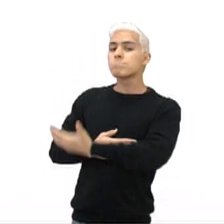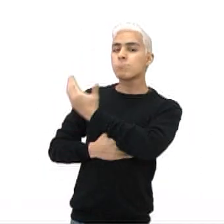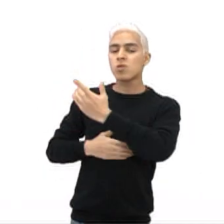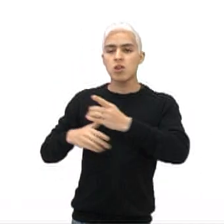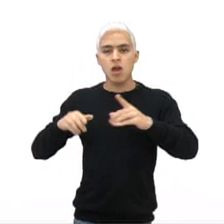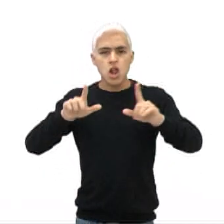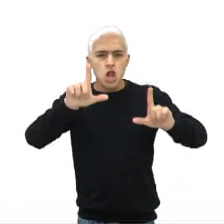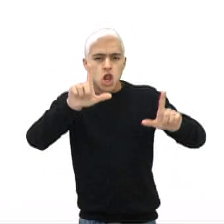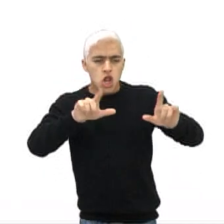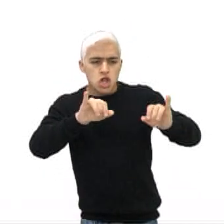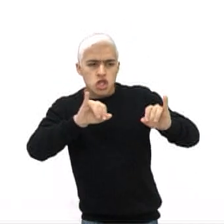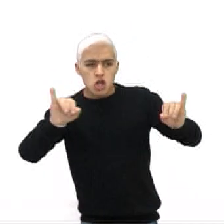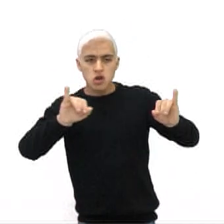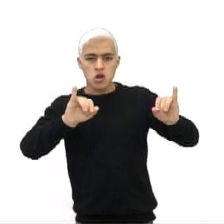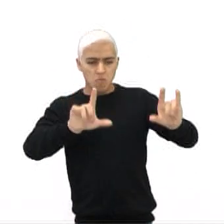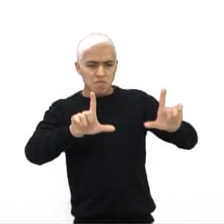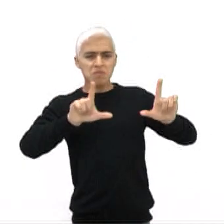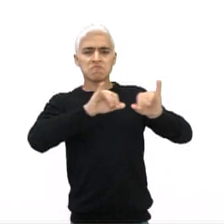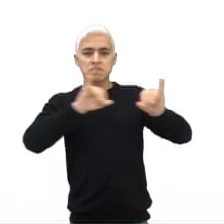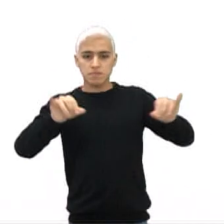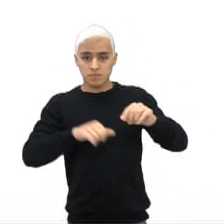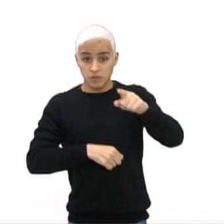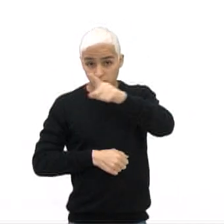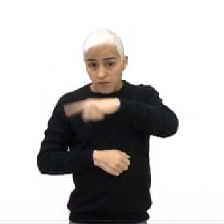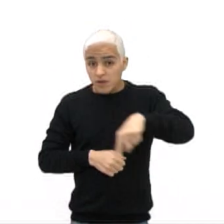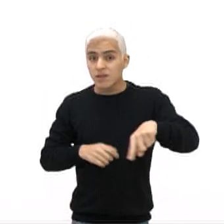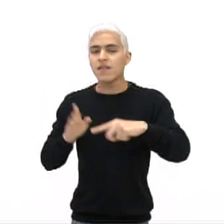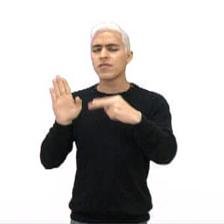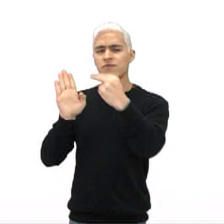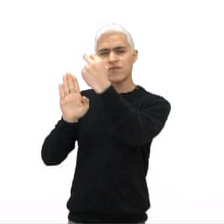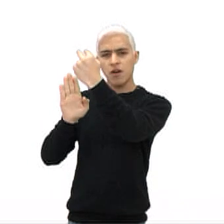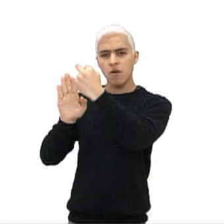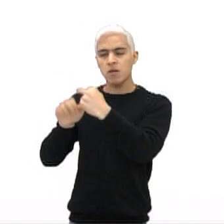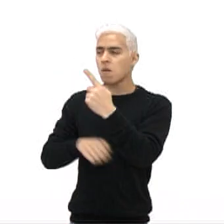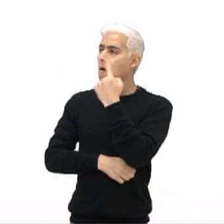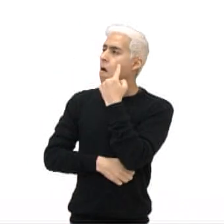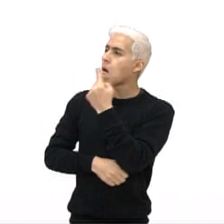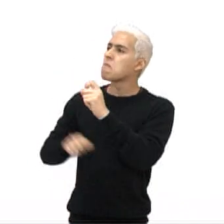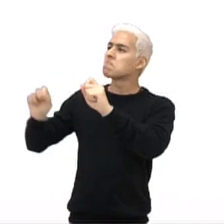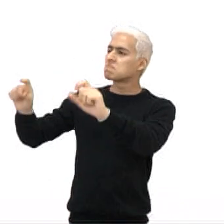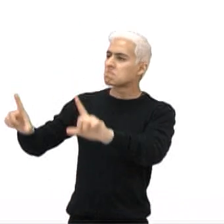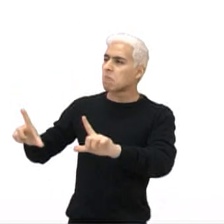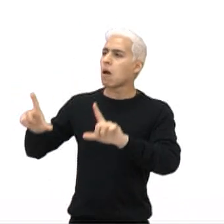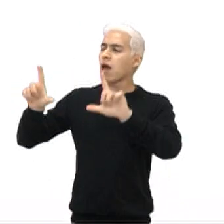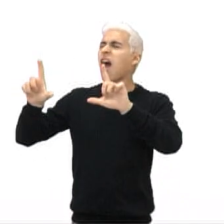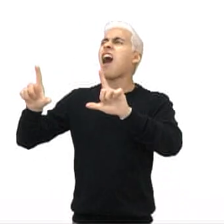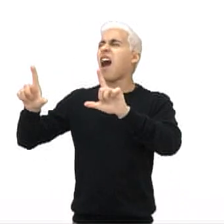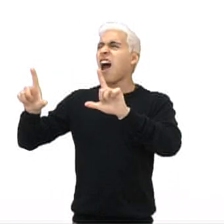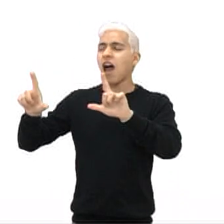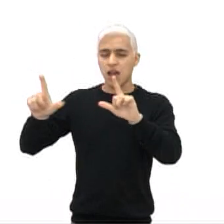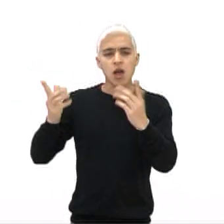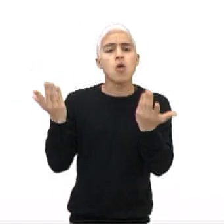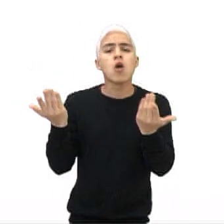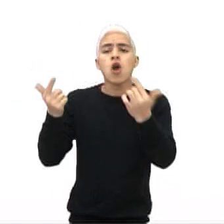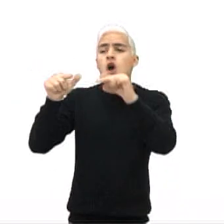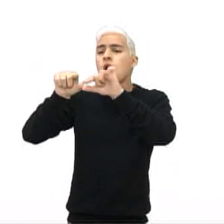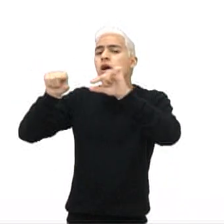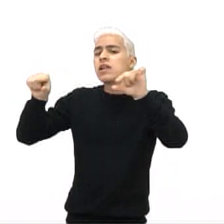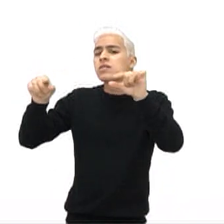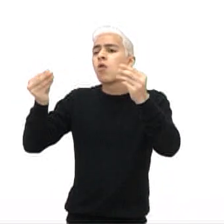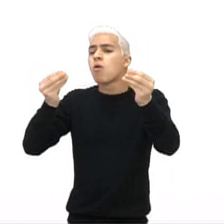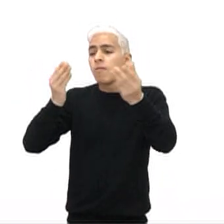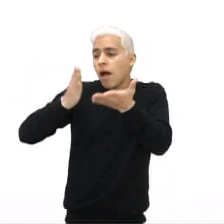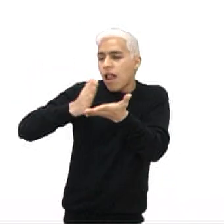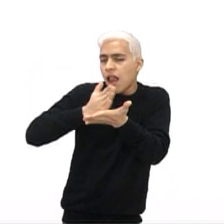anúncio publicitário. Vocês vão fazer a leitura do anúncio e classificar a oração. Nós acabamos